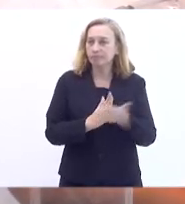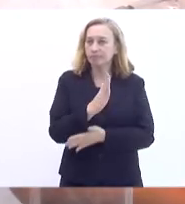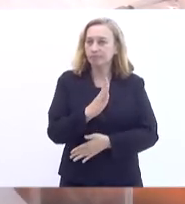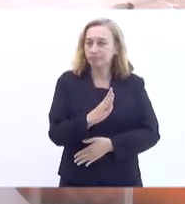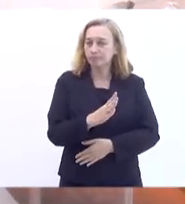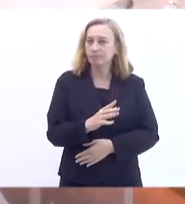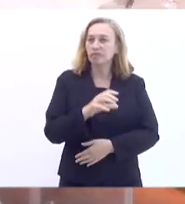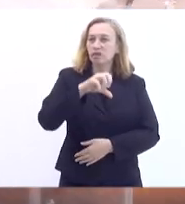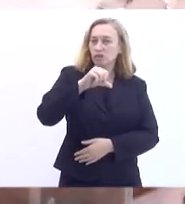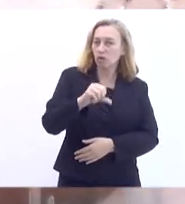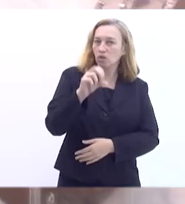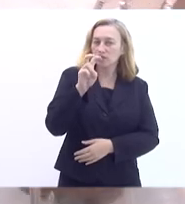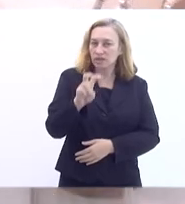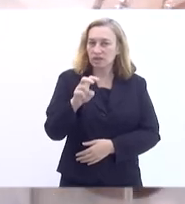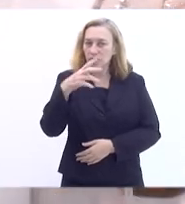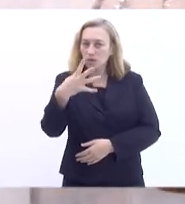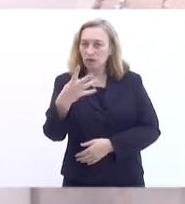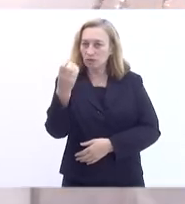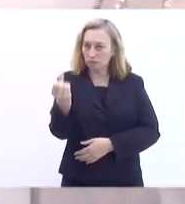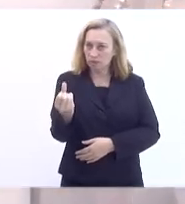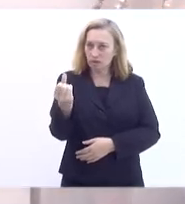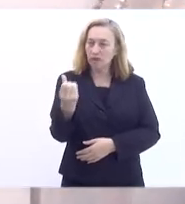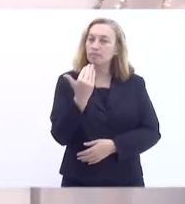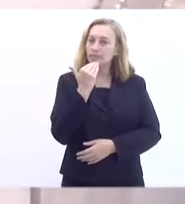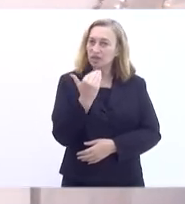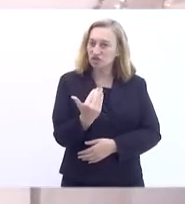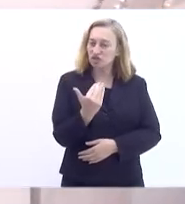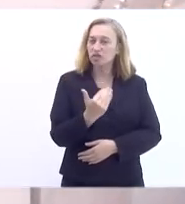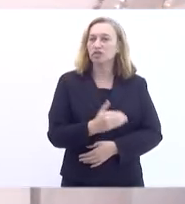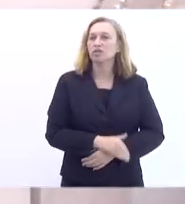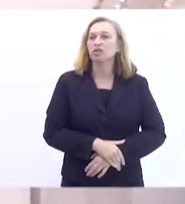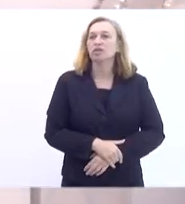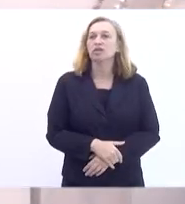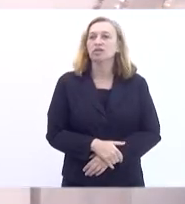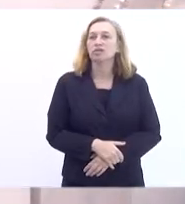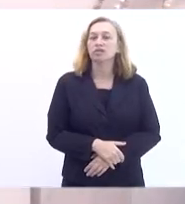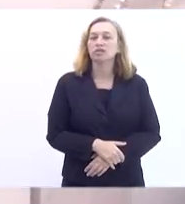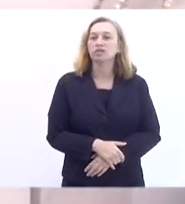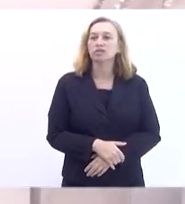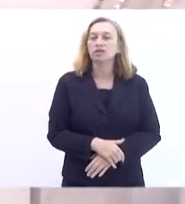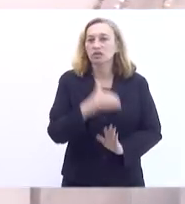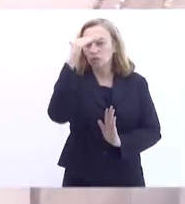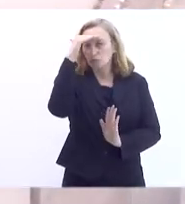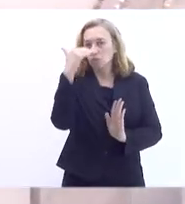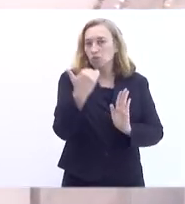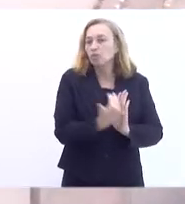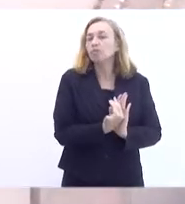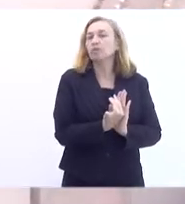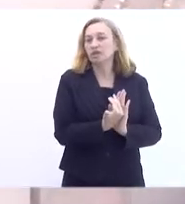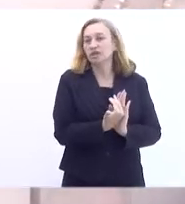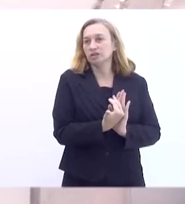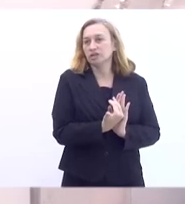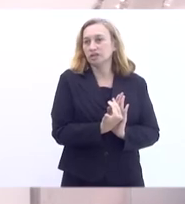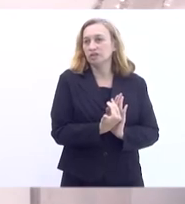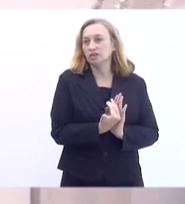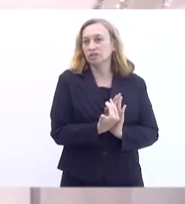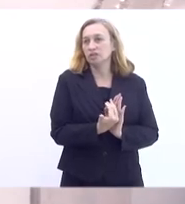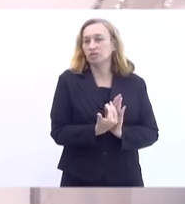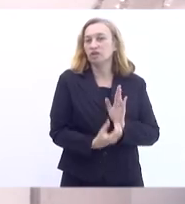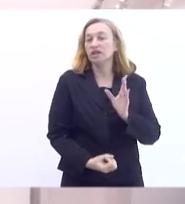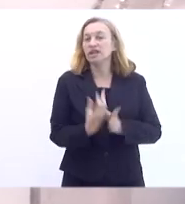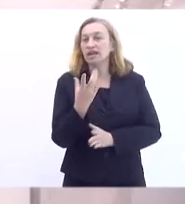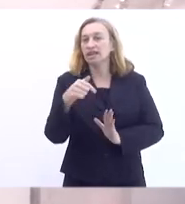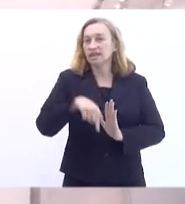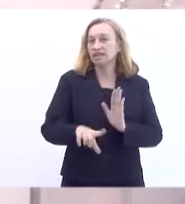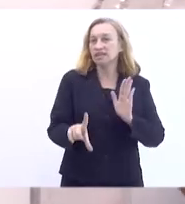a Lei vigente nós 9546 a pedir que ela seja cumprida da forma que ela foi funcionária